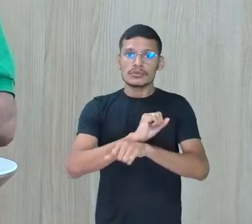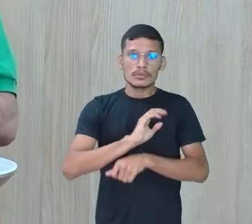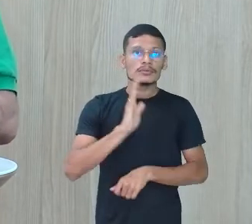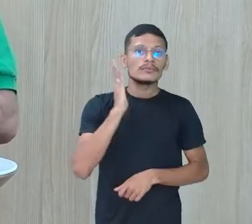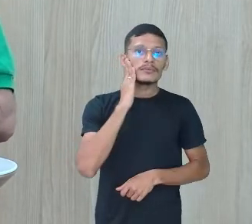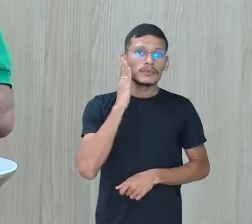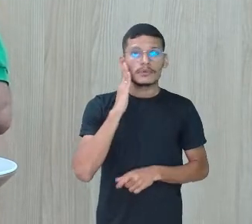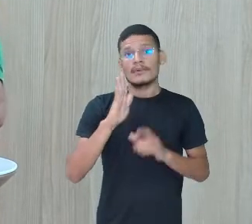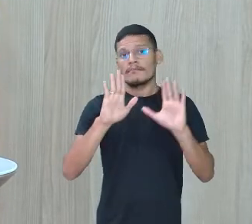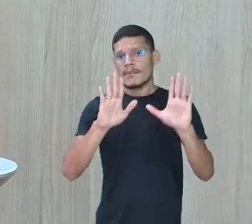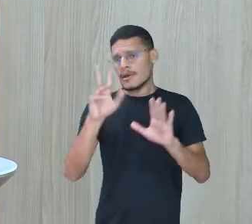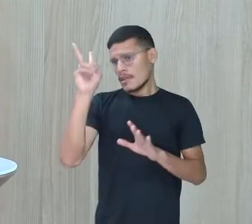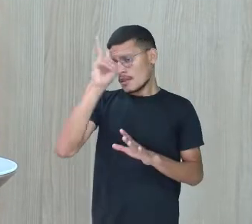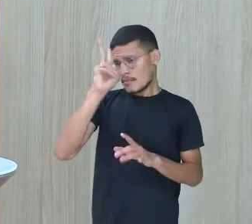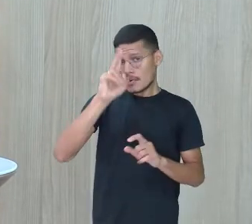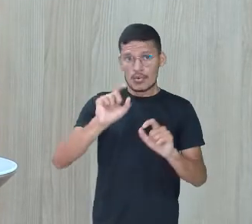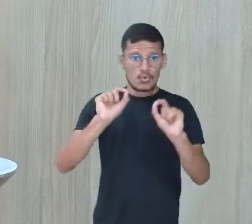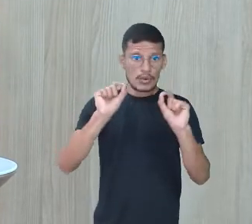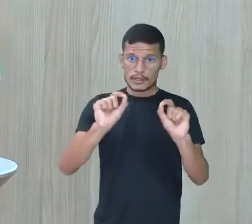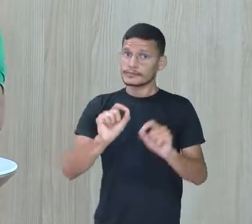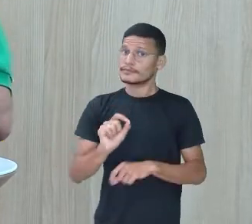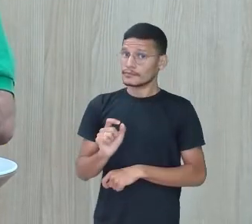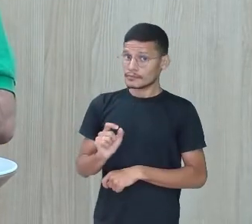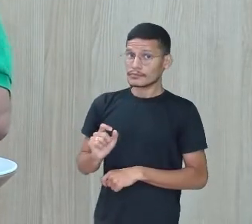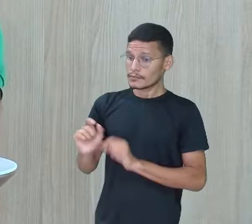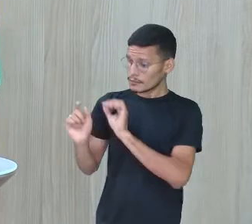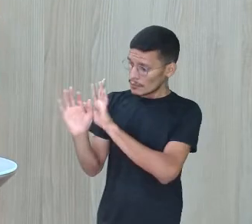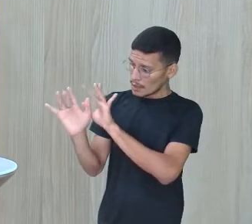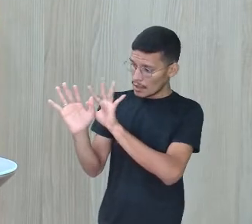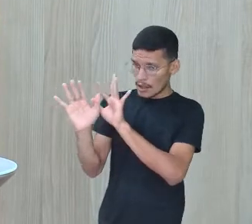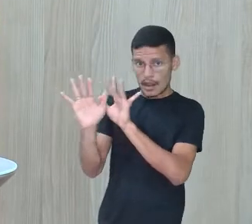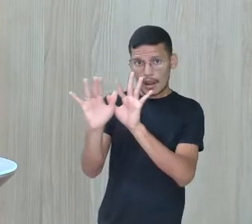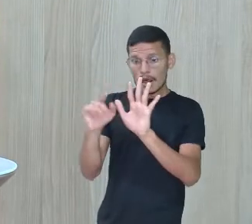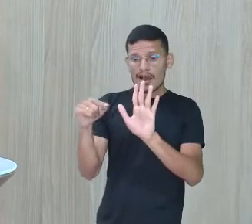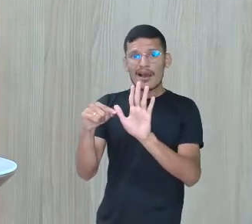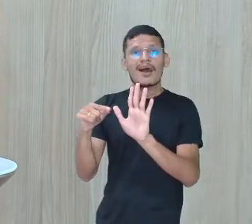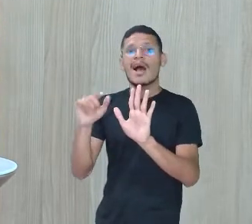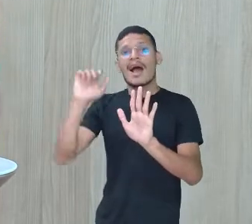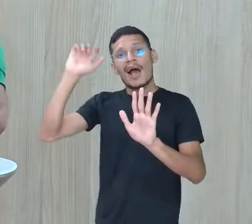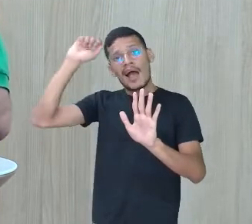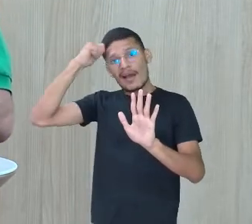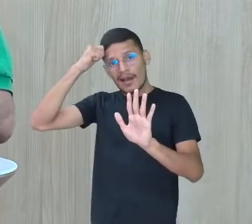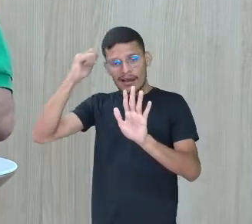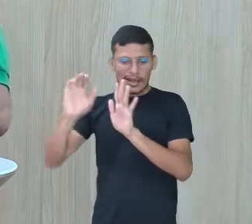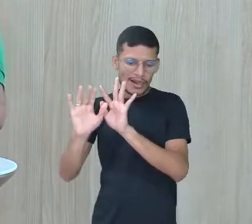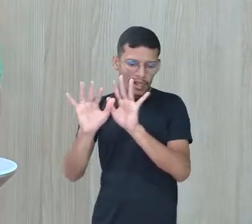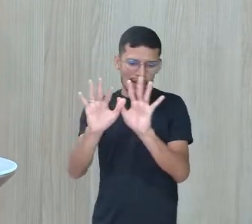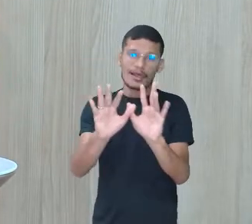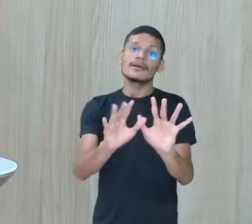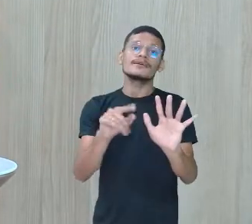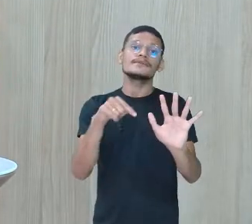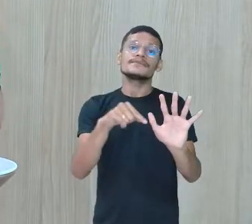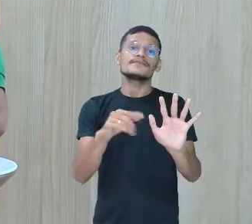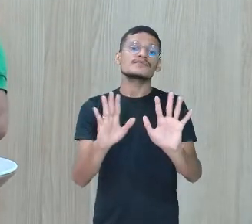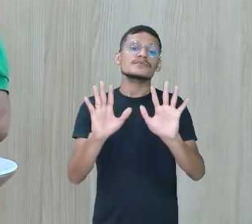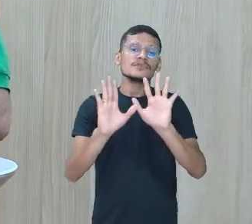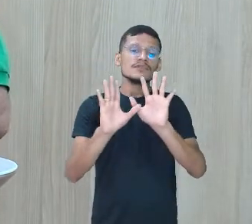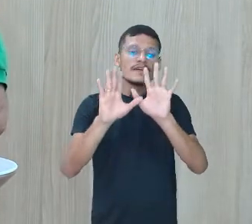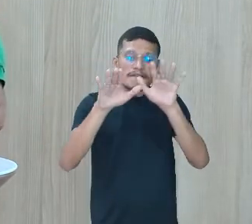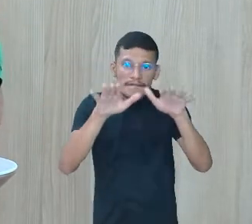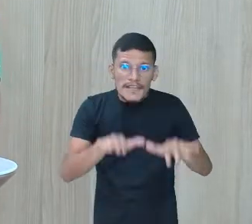Então, lembrar que quando eles são trazidos de lá da África para cá, não vem para